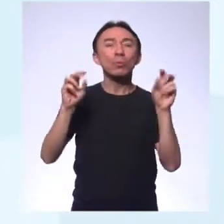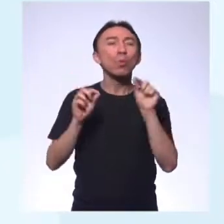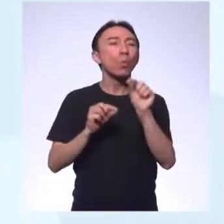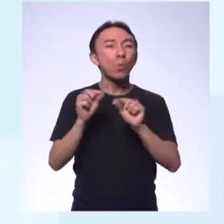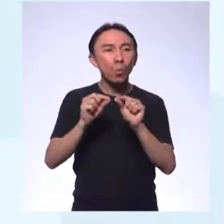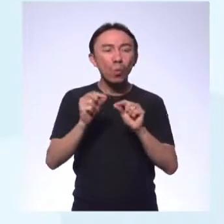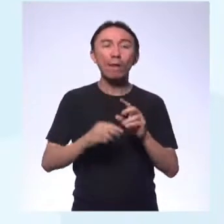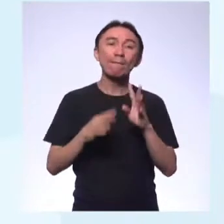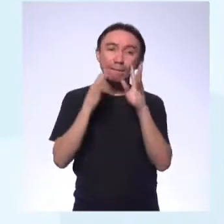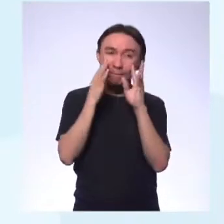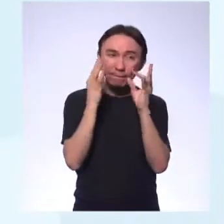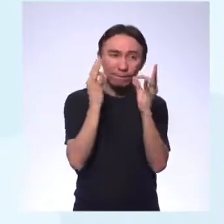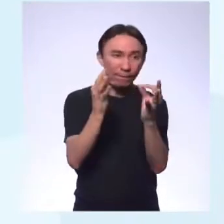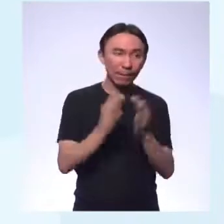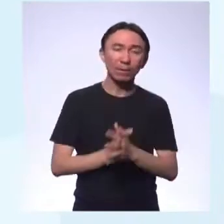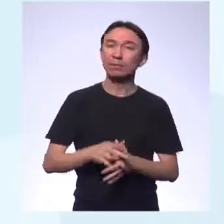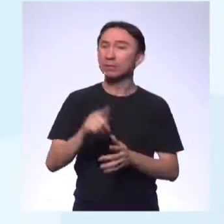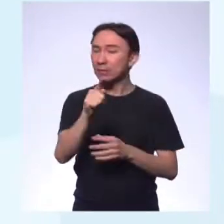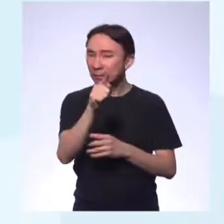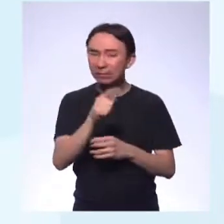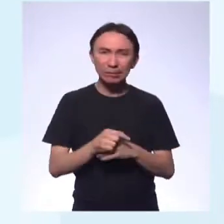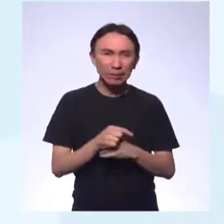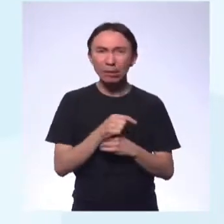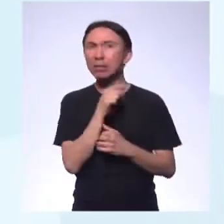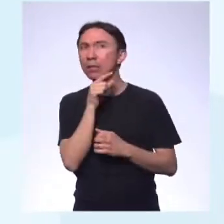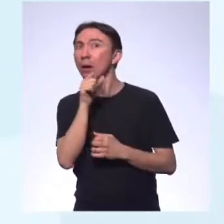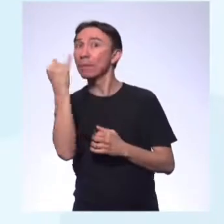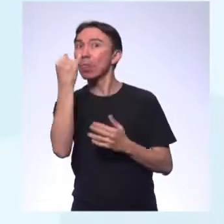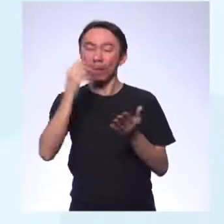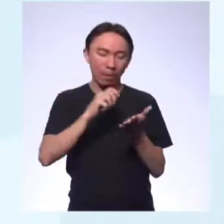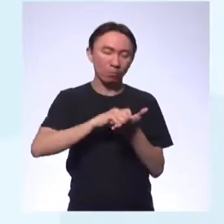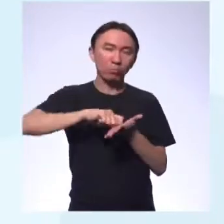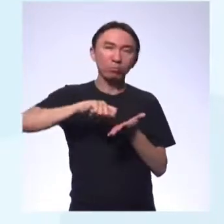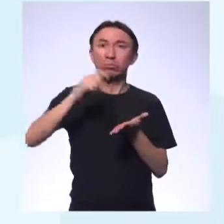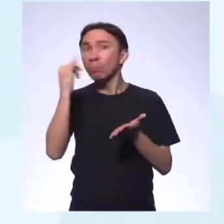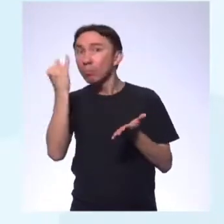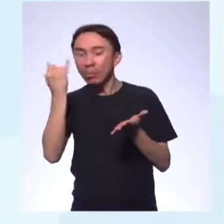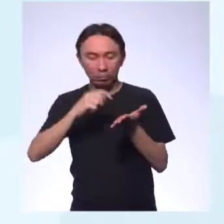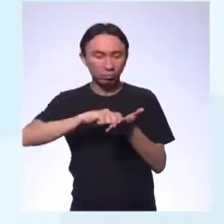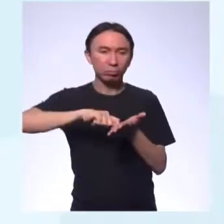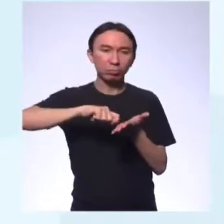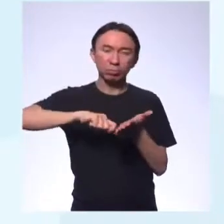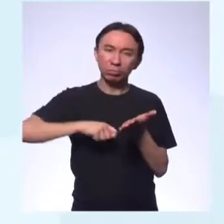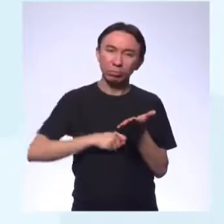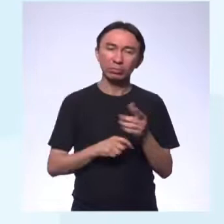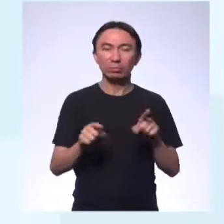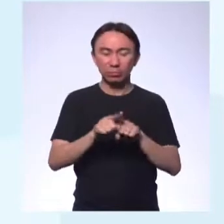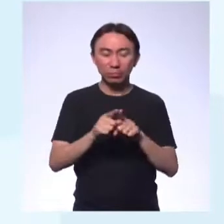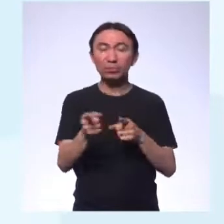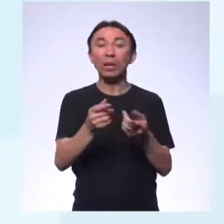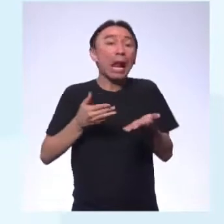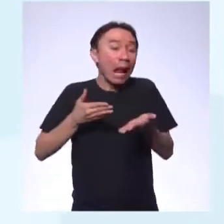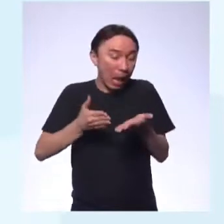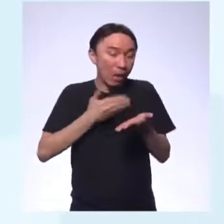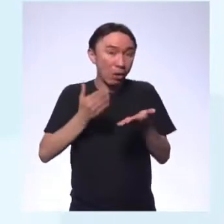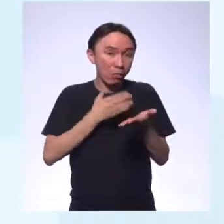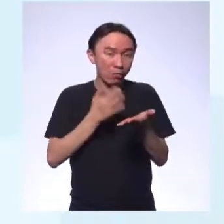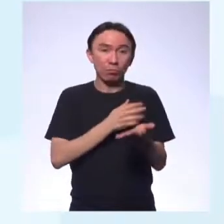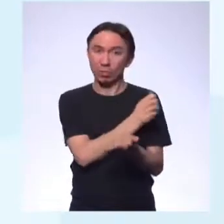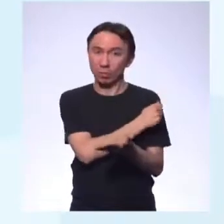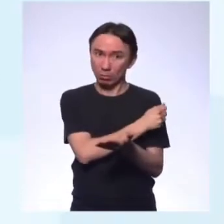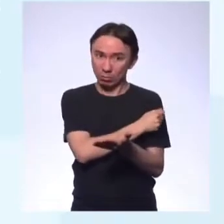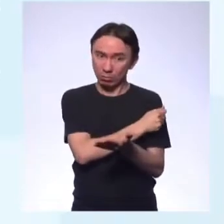na aula, fazer todos os registros que vocês acham relevante e que tem em mão, no caso, o caderno volume 1, porque hoje